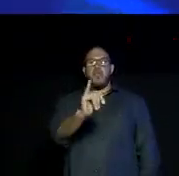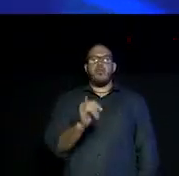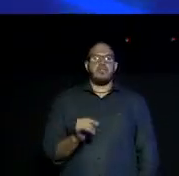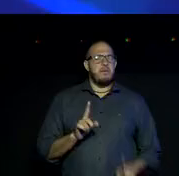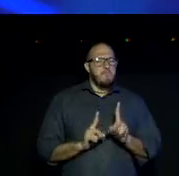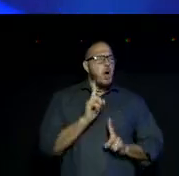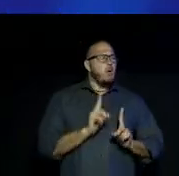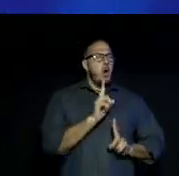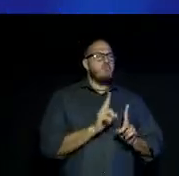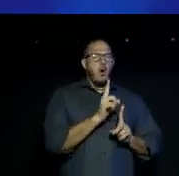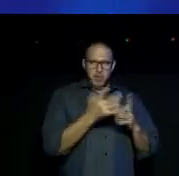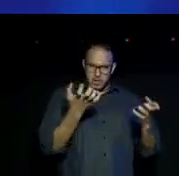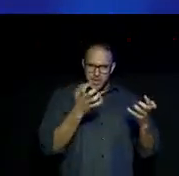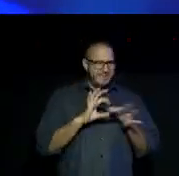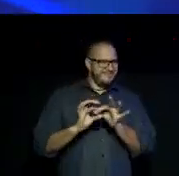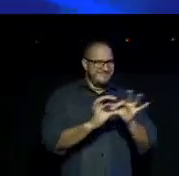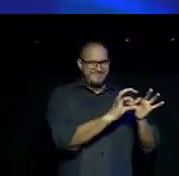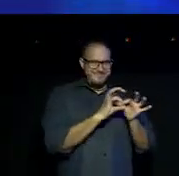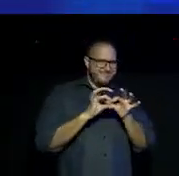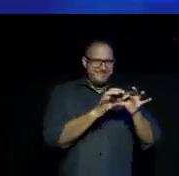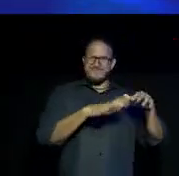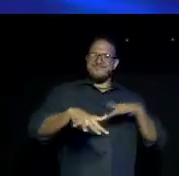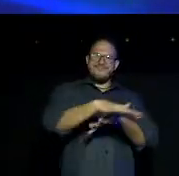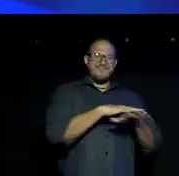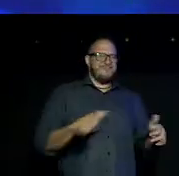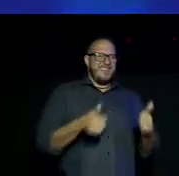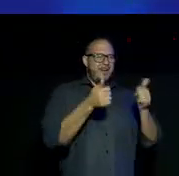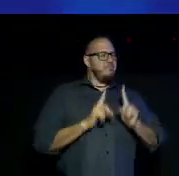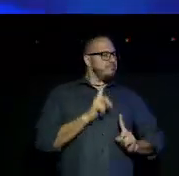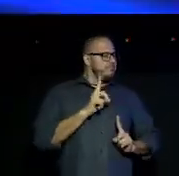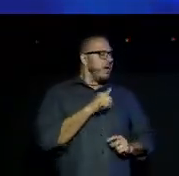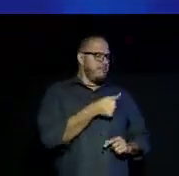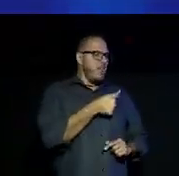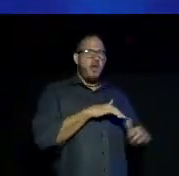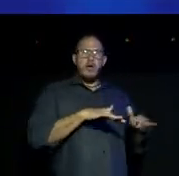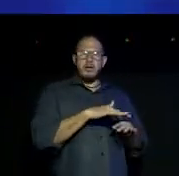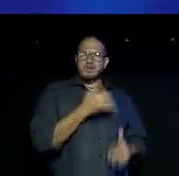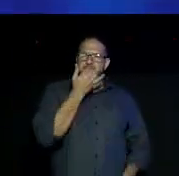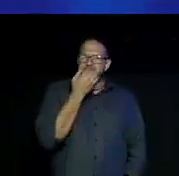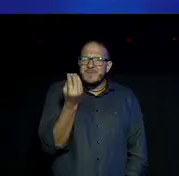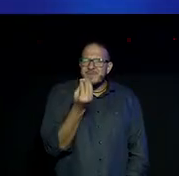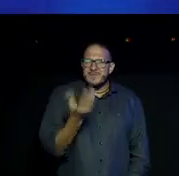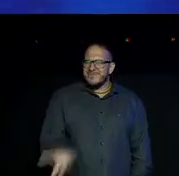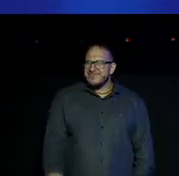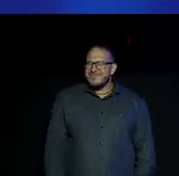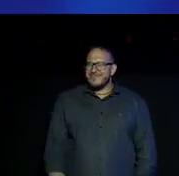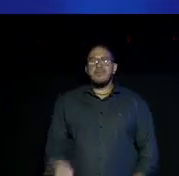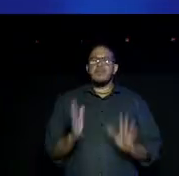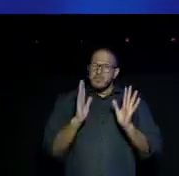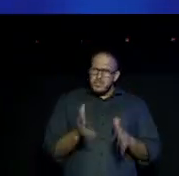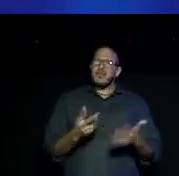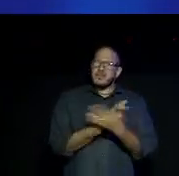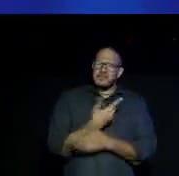tenham fraternidade. E quer que o mundo seja um lugar melhor de se viver. Como vai ser isso? Uma